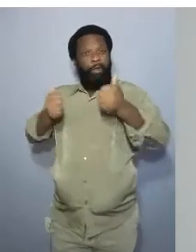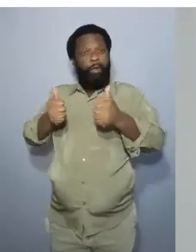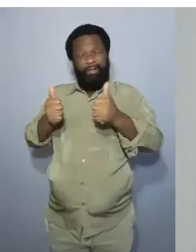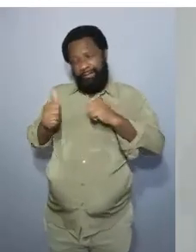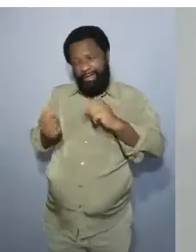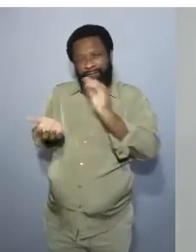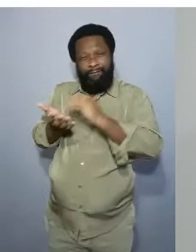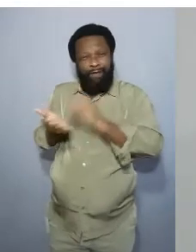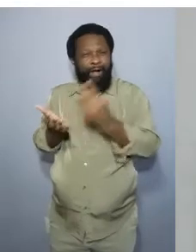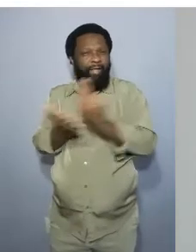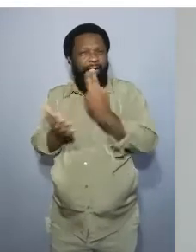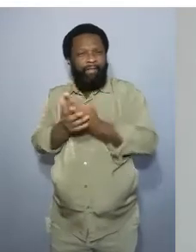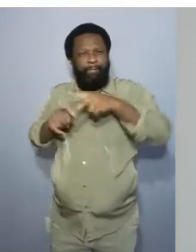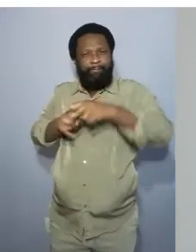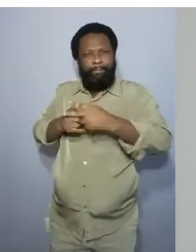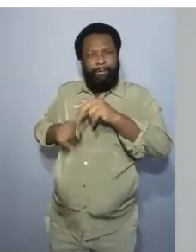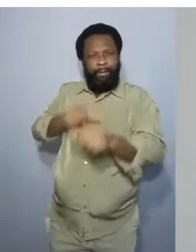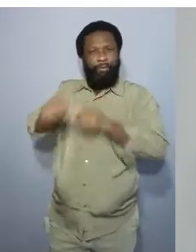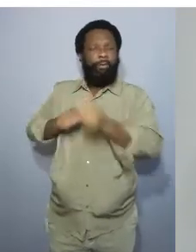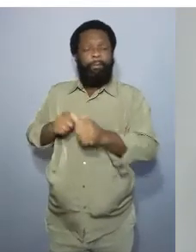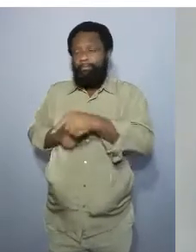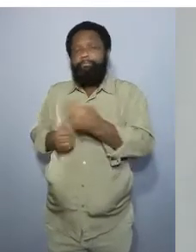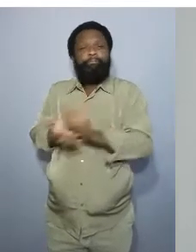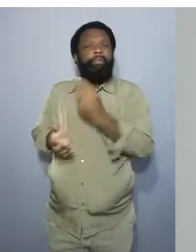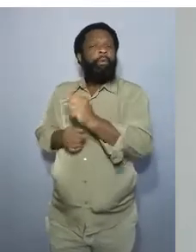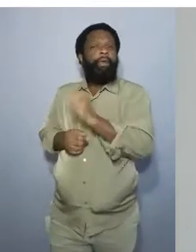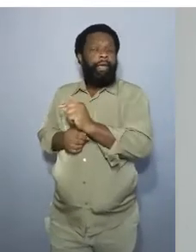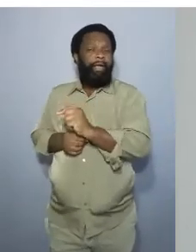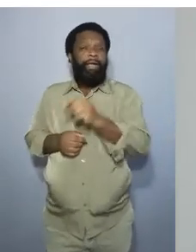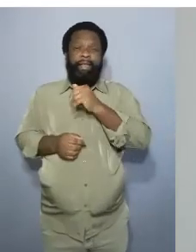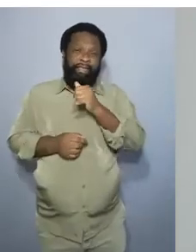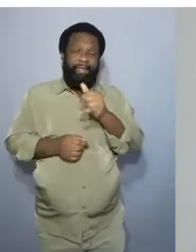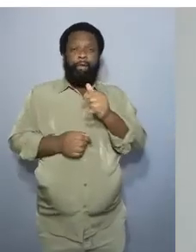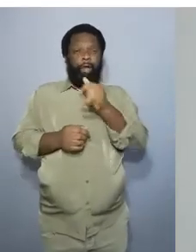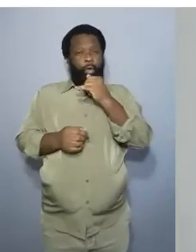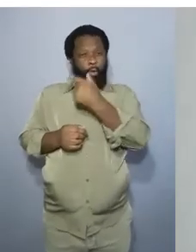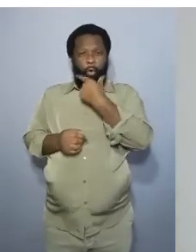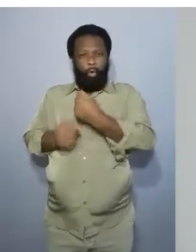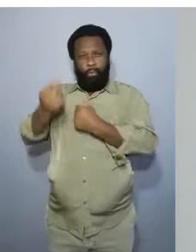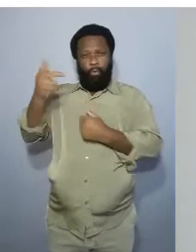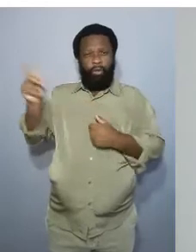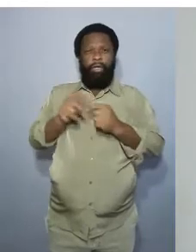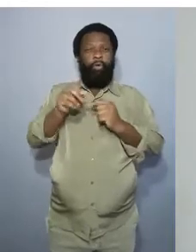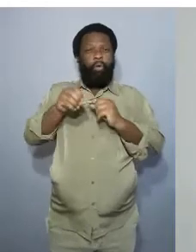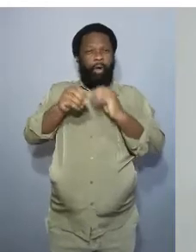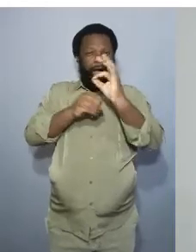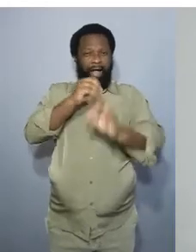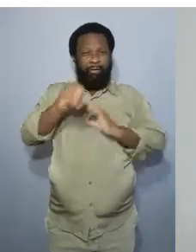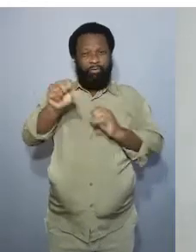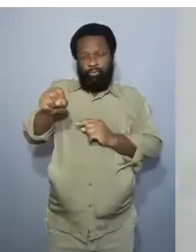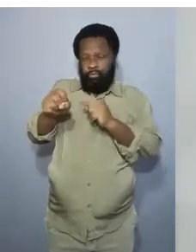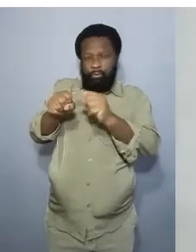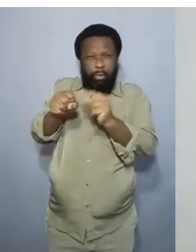algumas coisas que estavam erradas no modelo de Rutherford. O que estava errado no modelo de Rutherford, pessoal? De acordo com o Rutherford, a gente tinha um núcleo bem